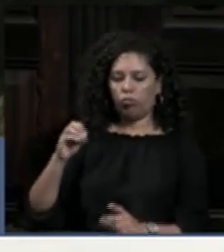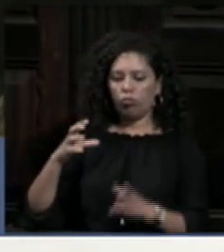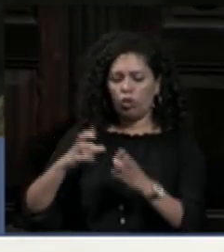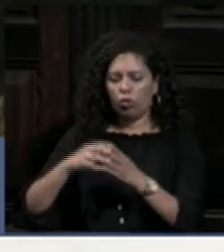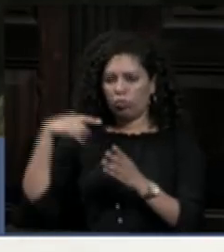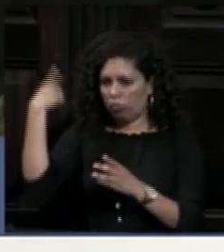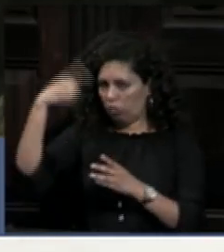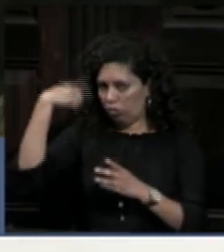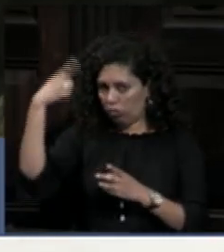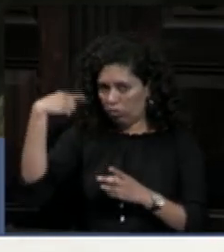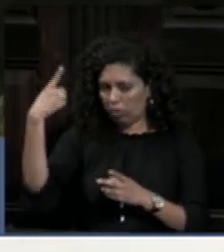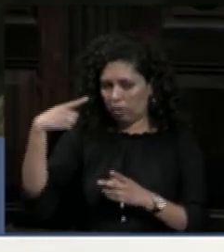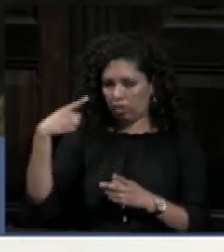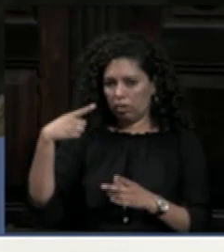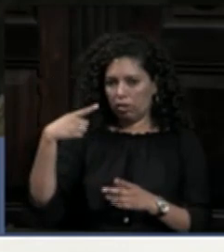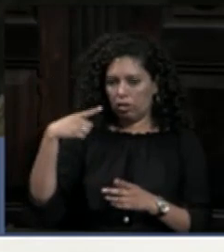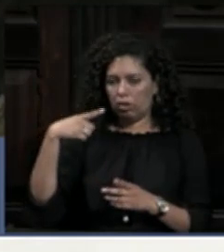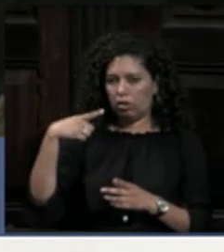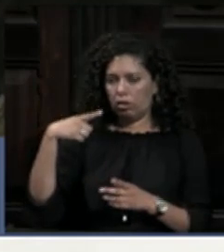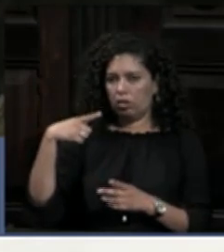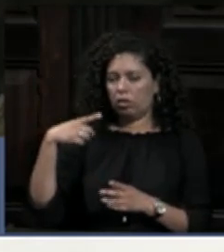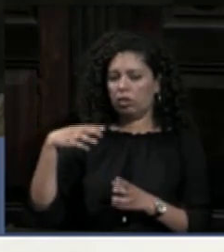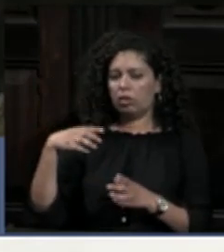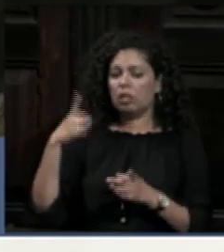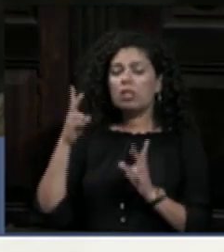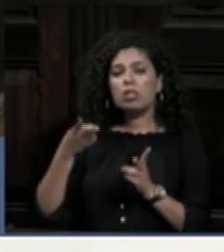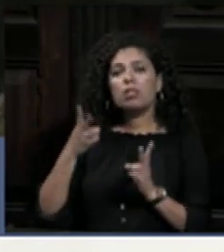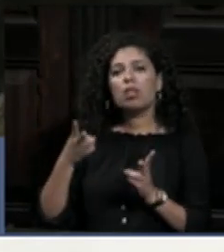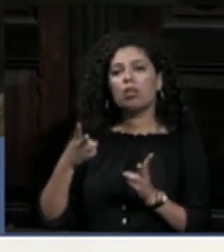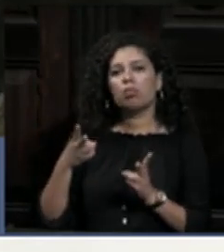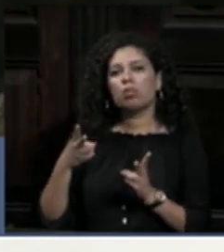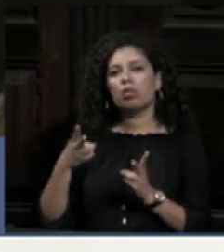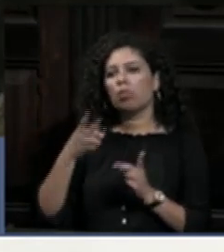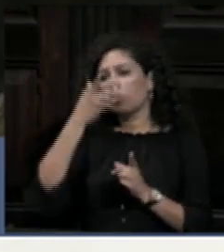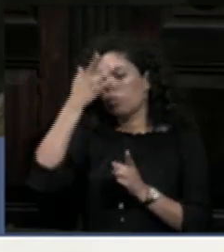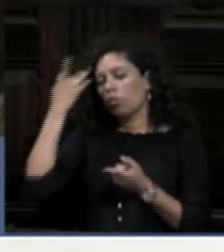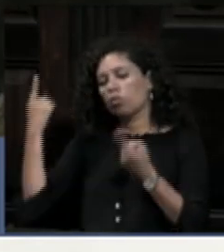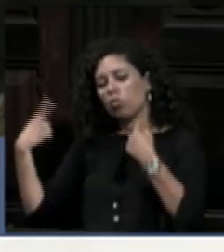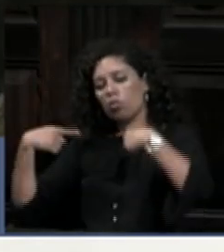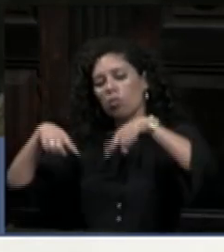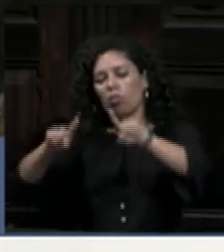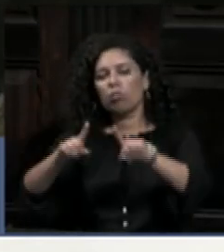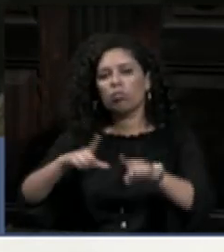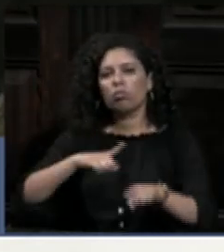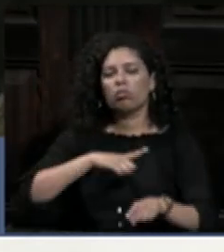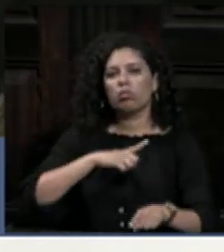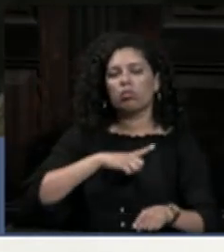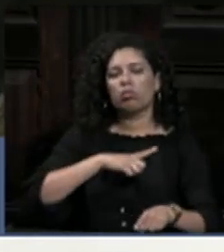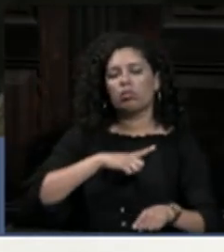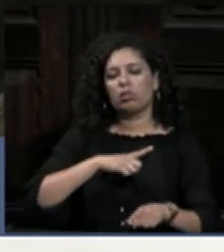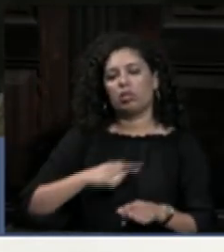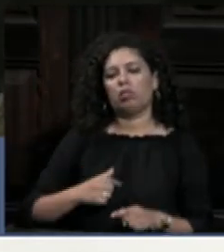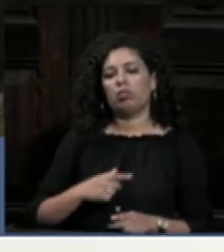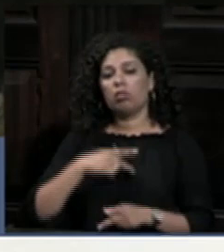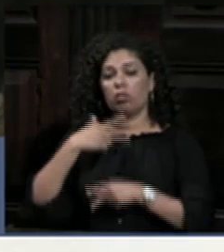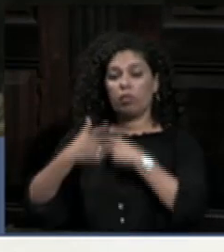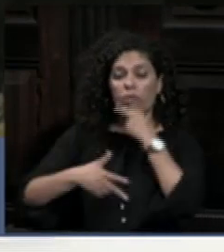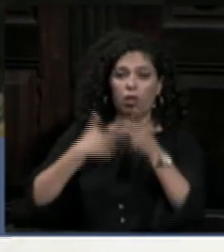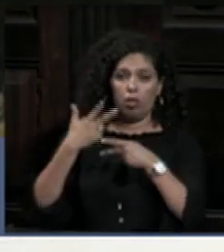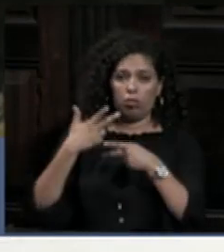tem sido alvo de grandes atentados dizem